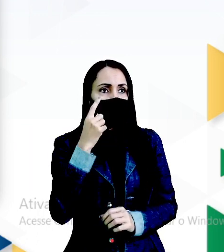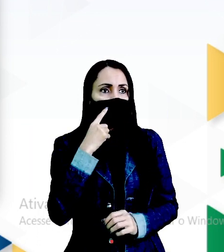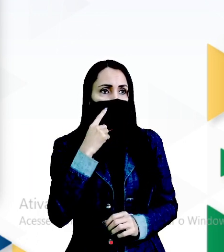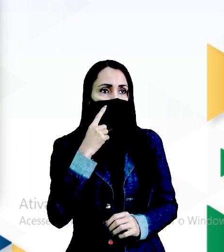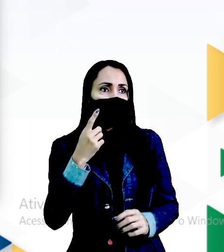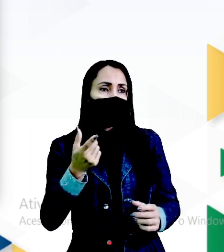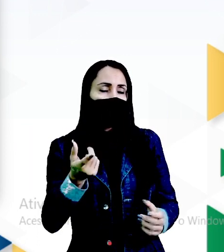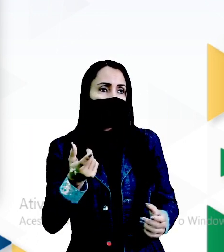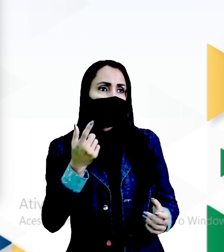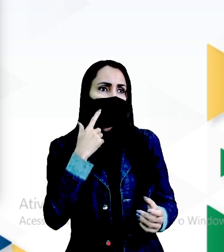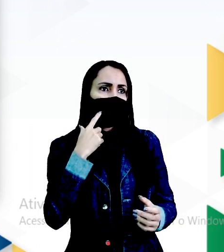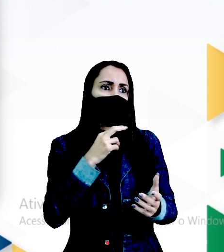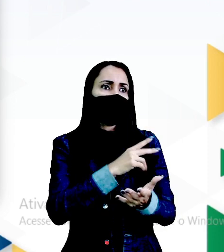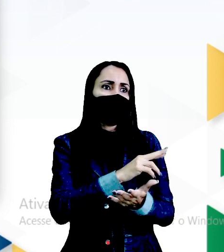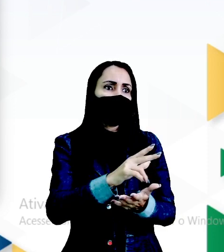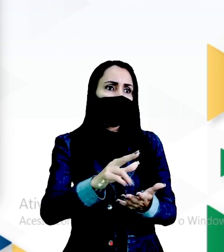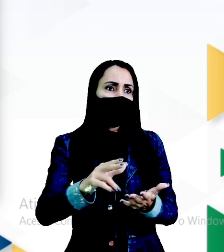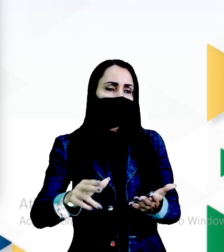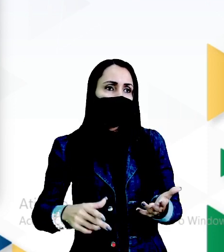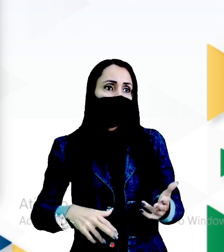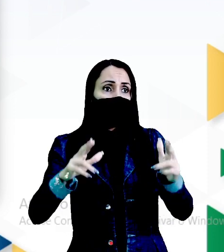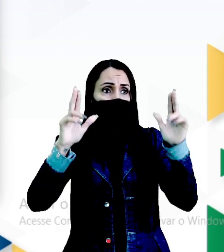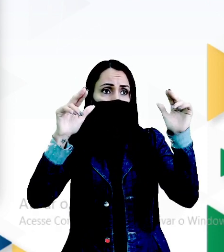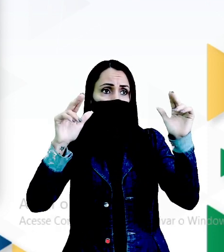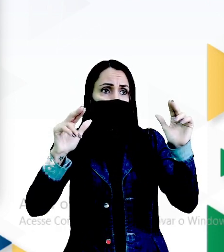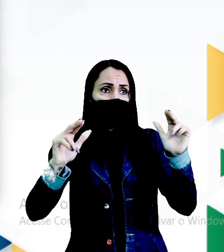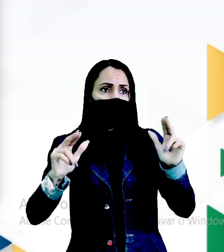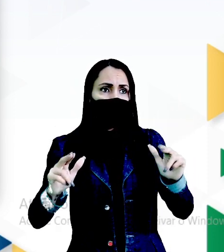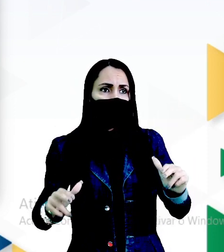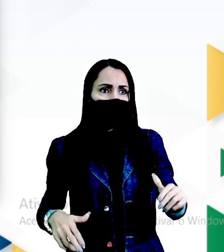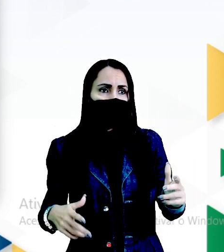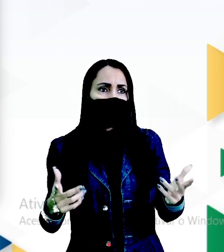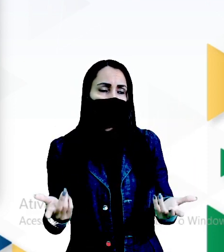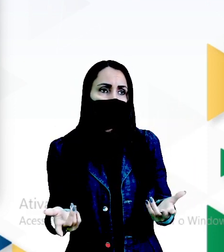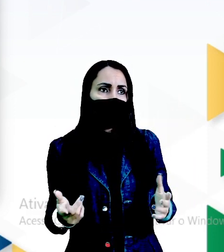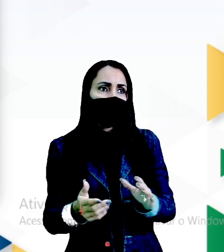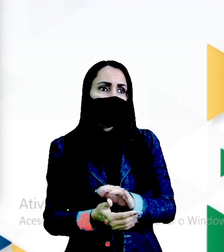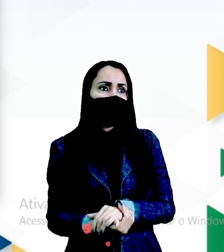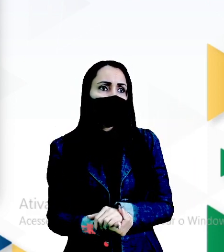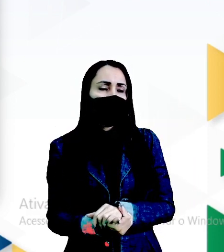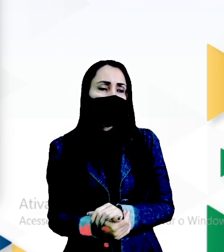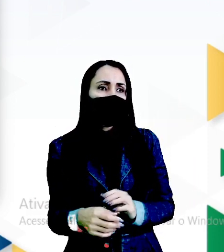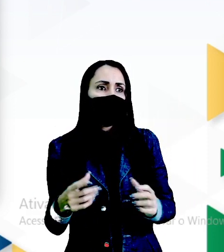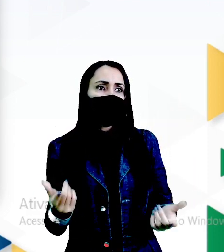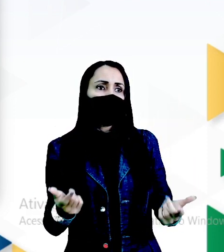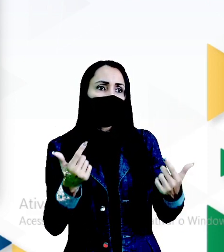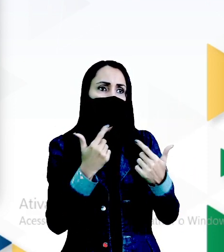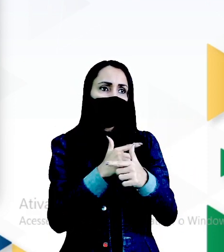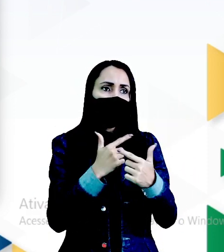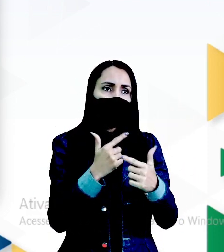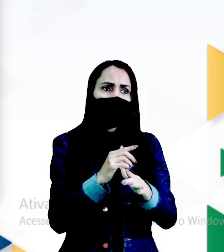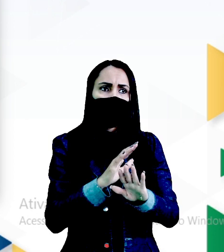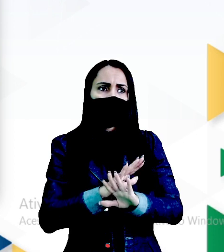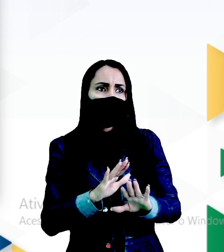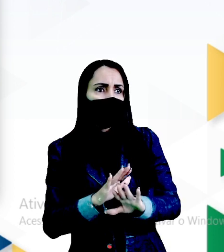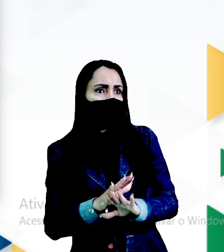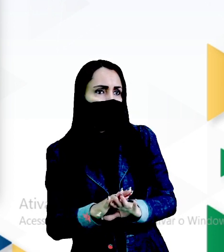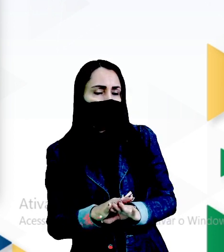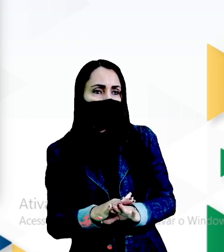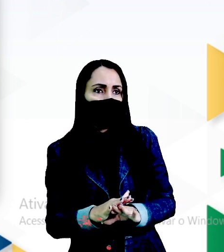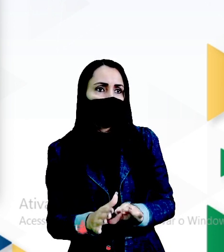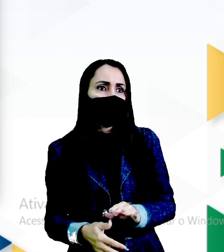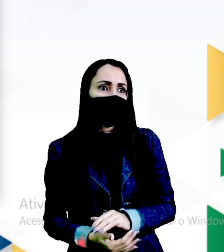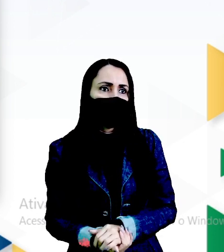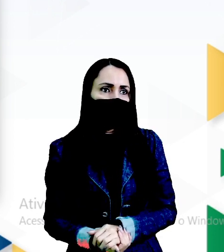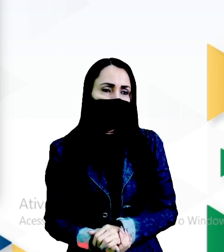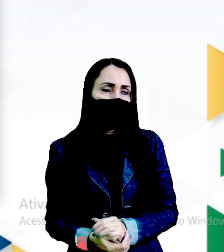uma grande variedade de temas. É claro que nem todos riem da mesma coisa ou das mesmas coisas.